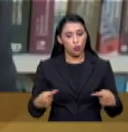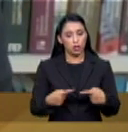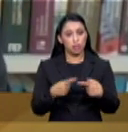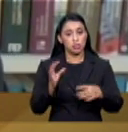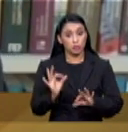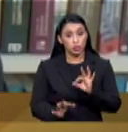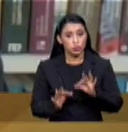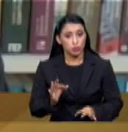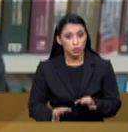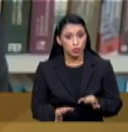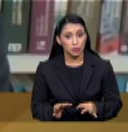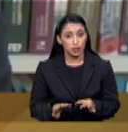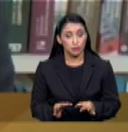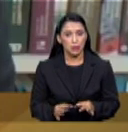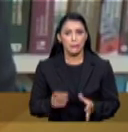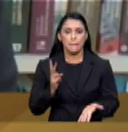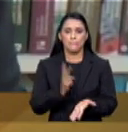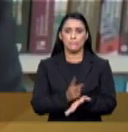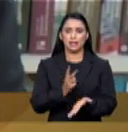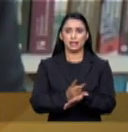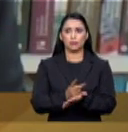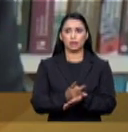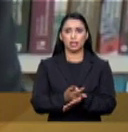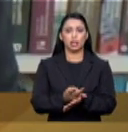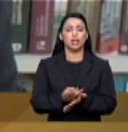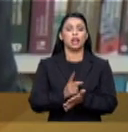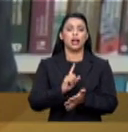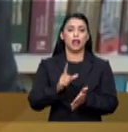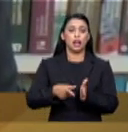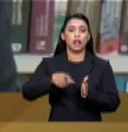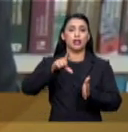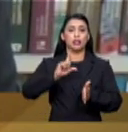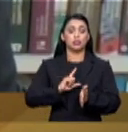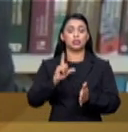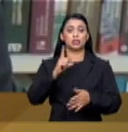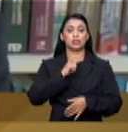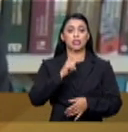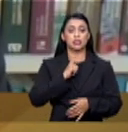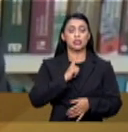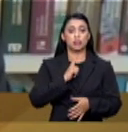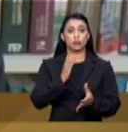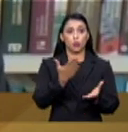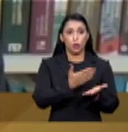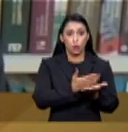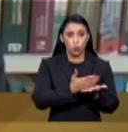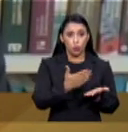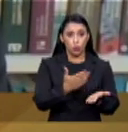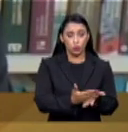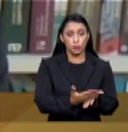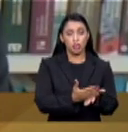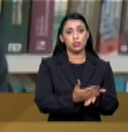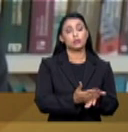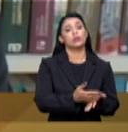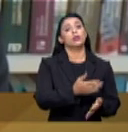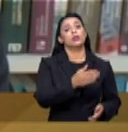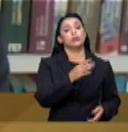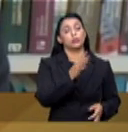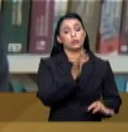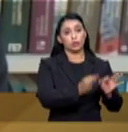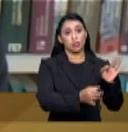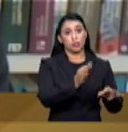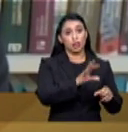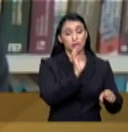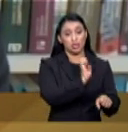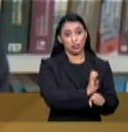que o deciso tenha sido proferido no juízo estadual. E prossegue, Sua Excelência. Em caso,